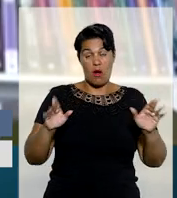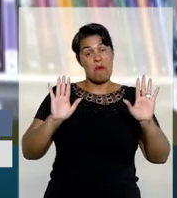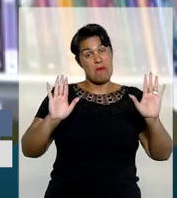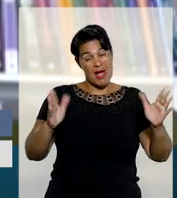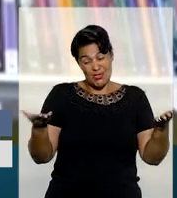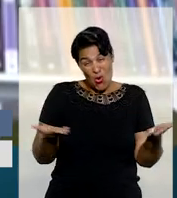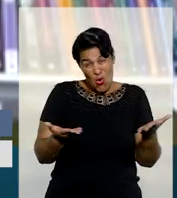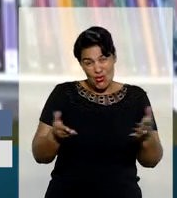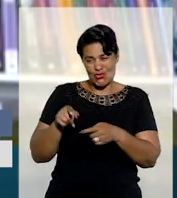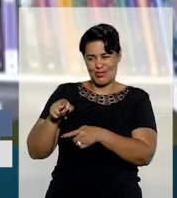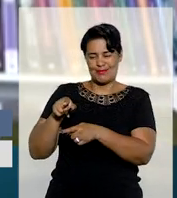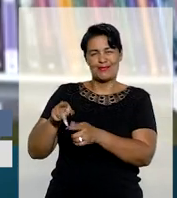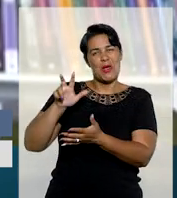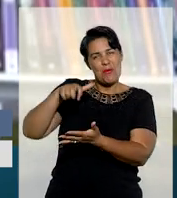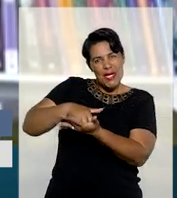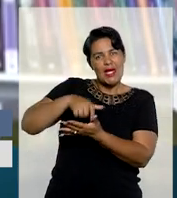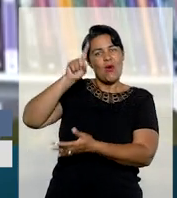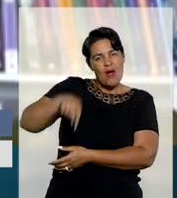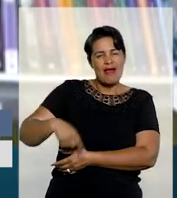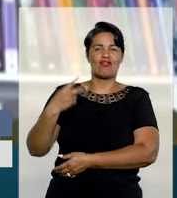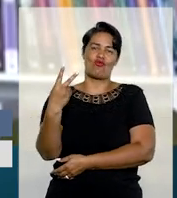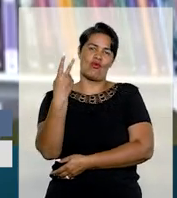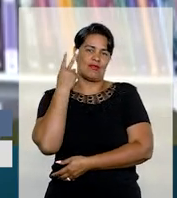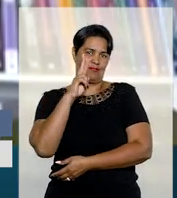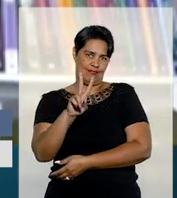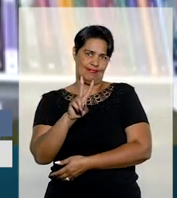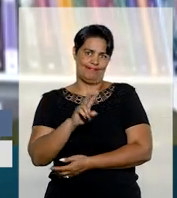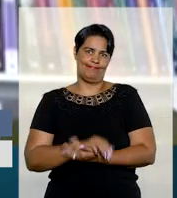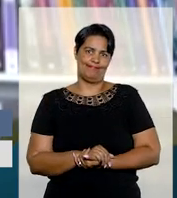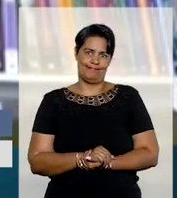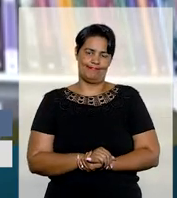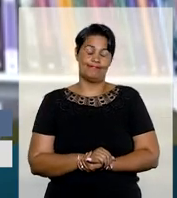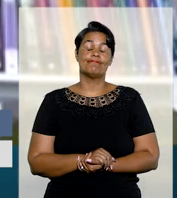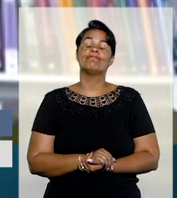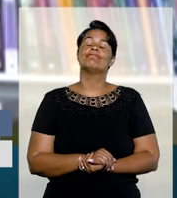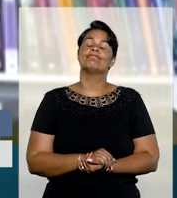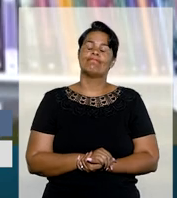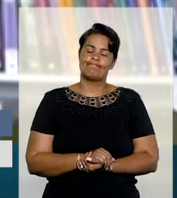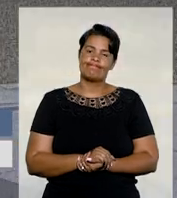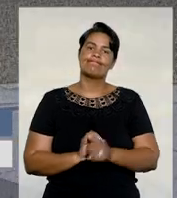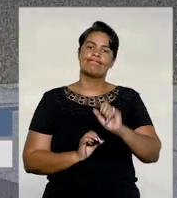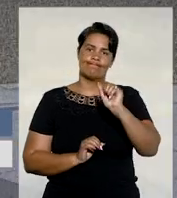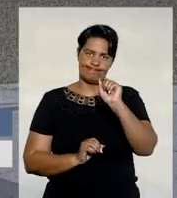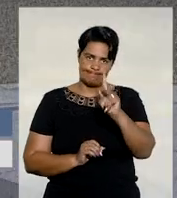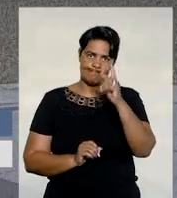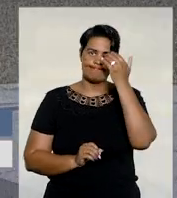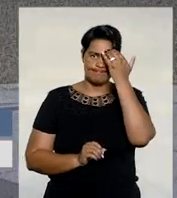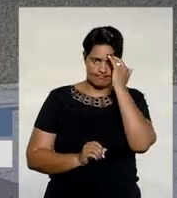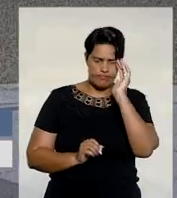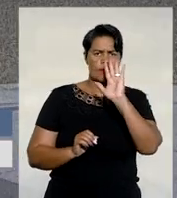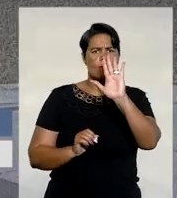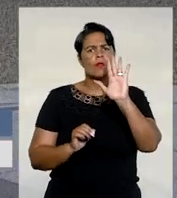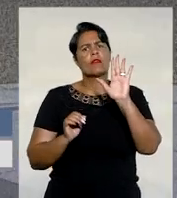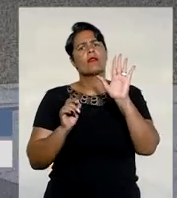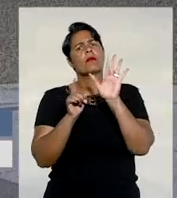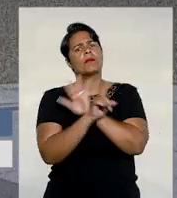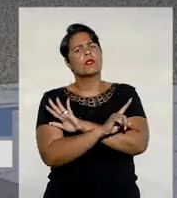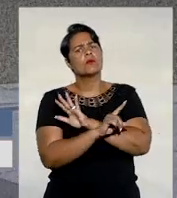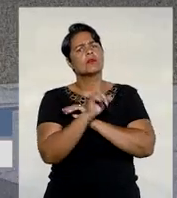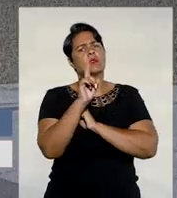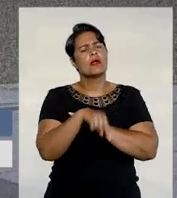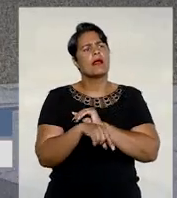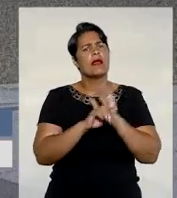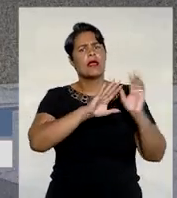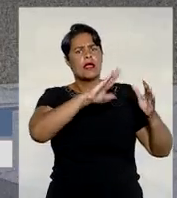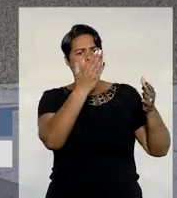por enquanto vale o prazo de 2 dias, que é o prazo lá previsto no Código de Processo Penal. Ainda com você, professora Thais, a previsão de